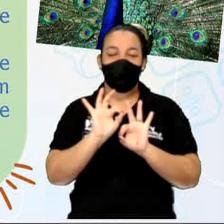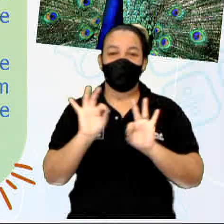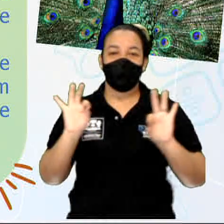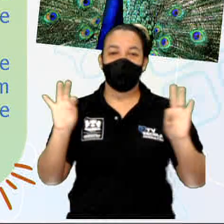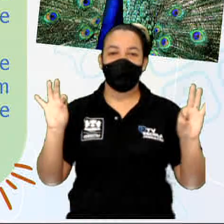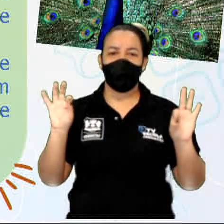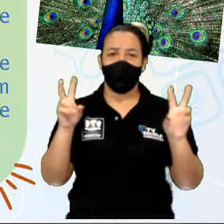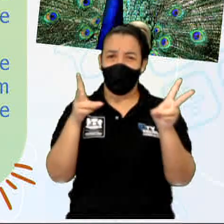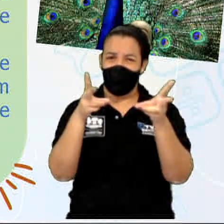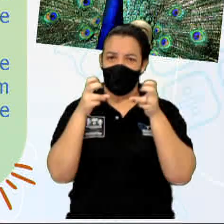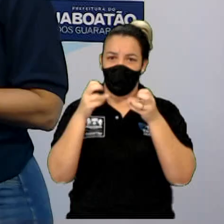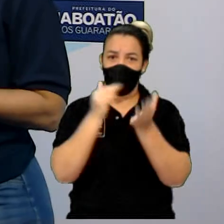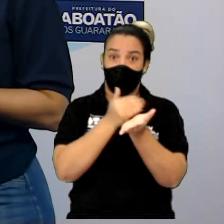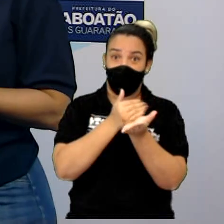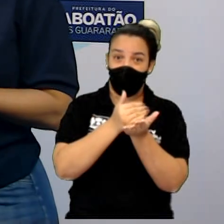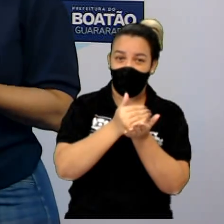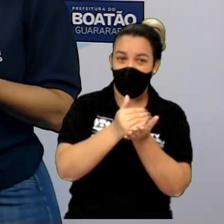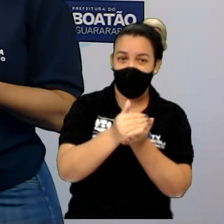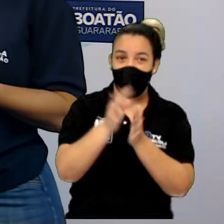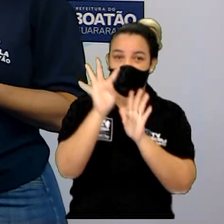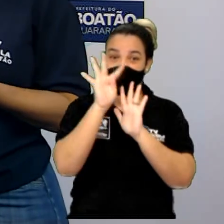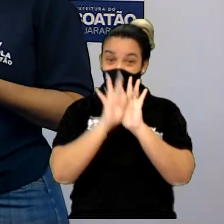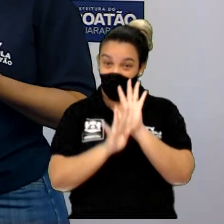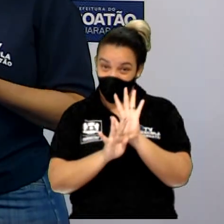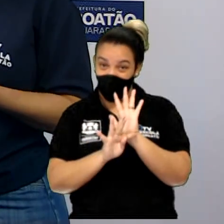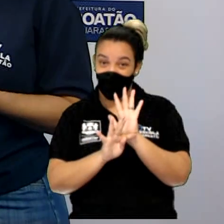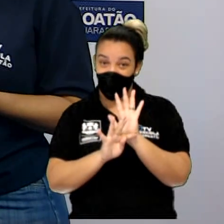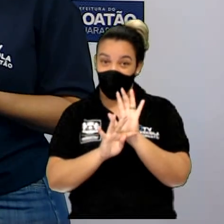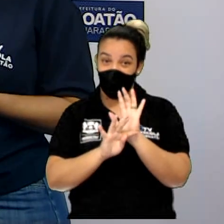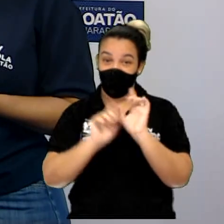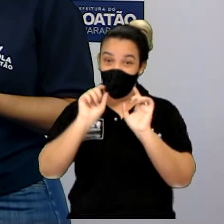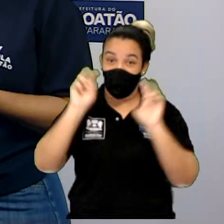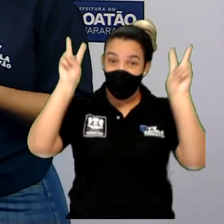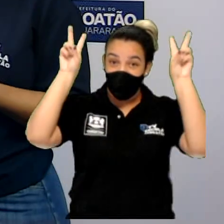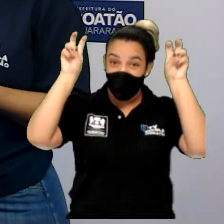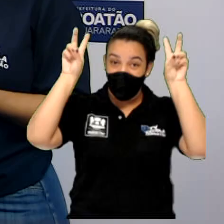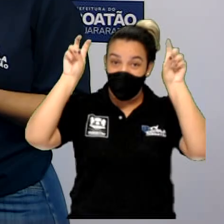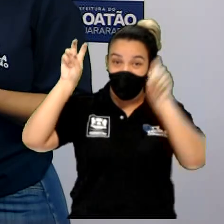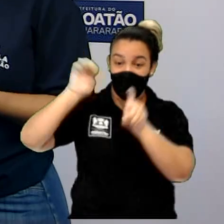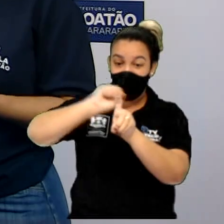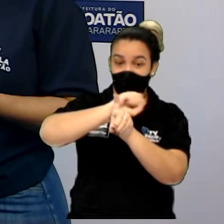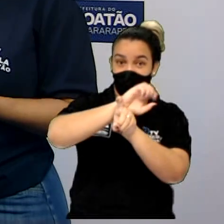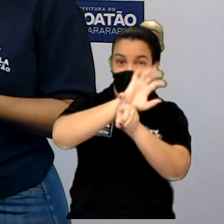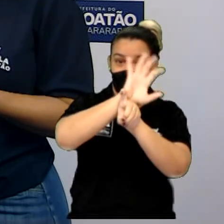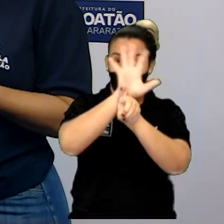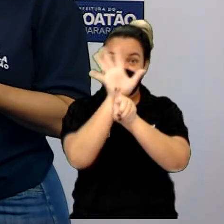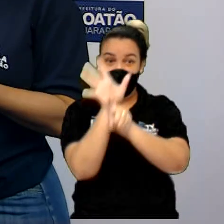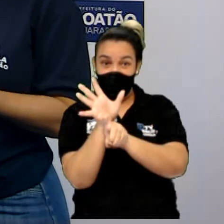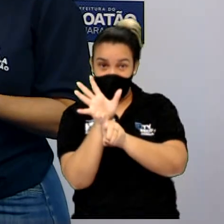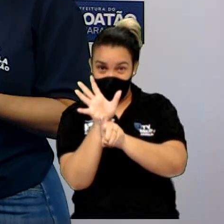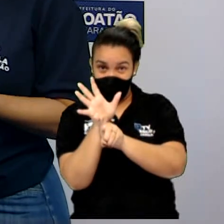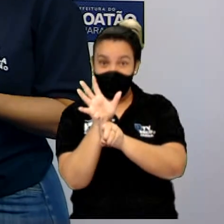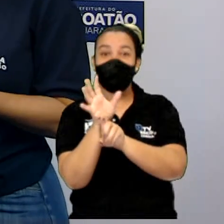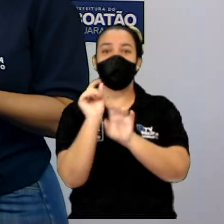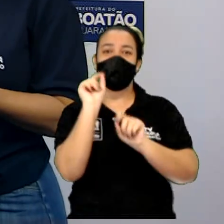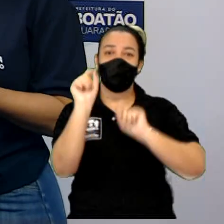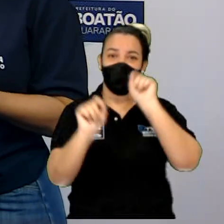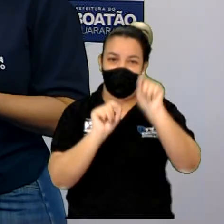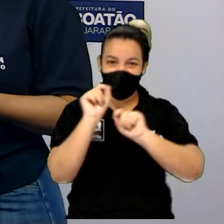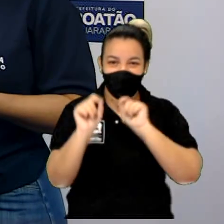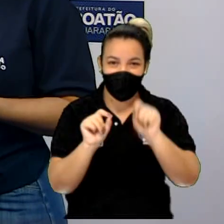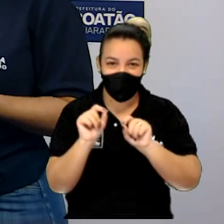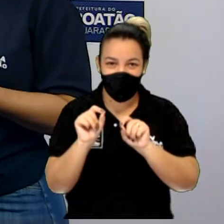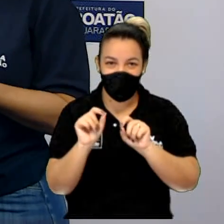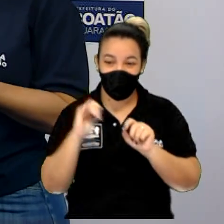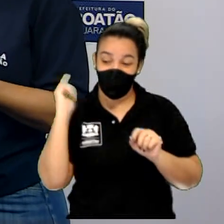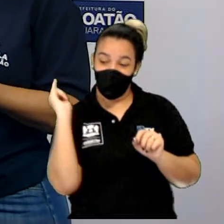que ele começa com o texto pavão, explica uma definição do pavão, tem suas considerações, o foco narrativo